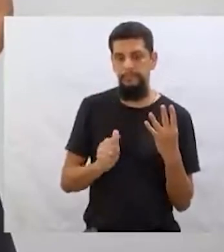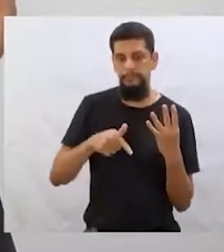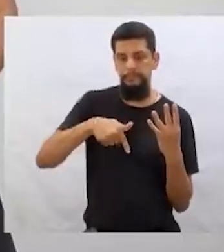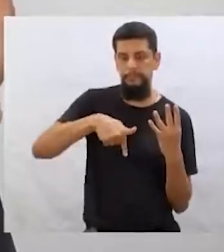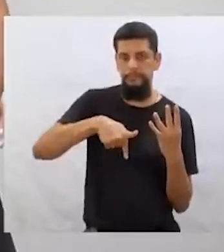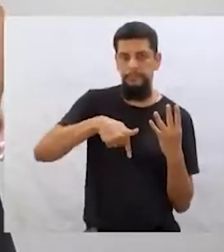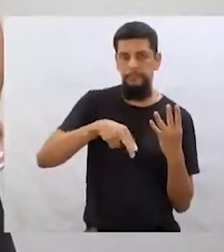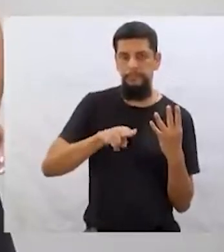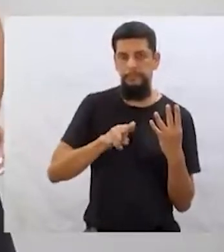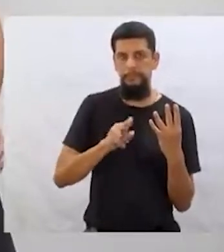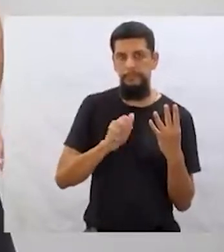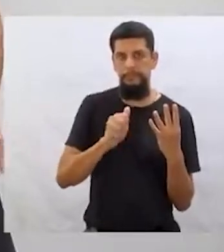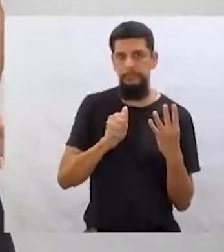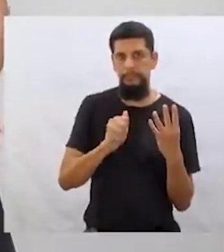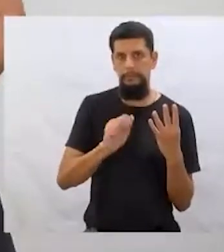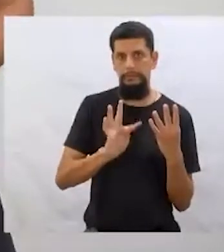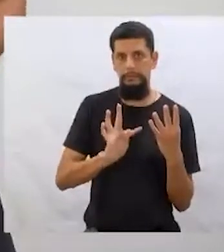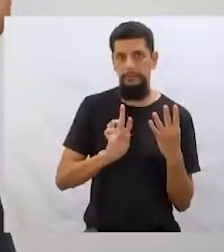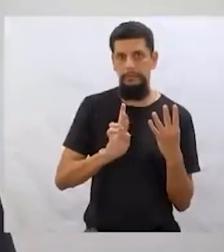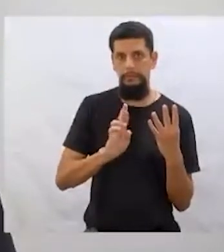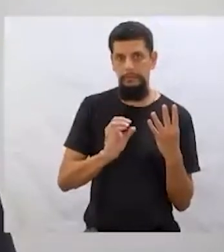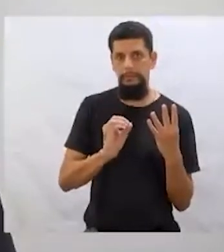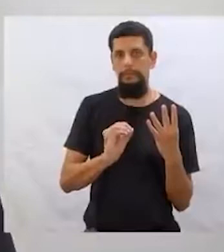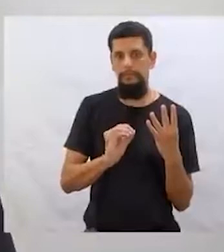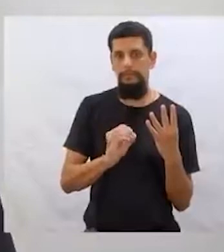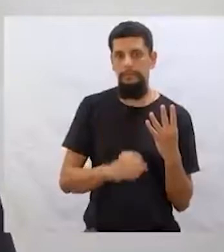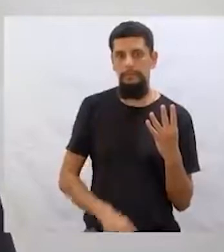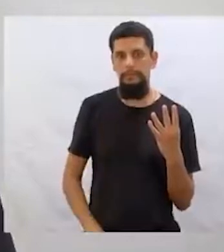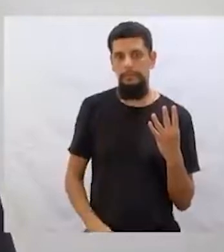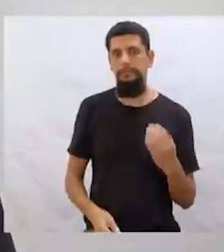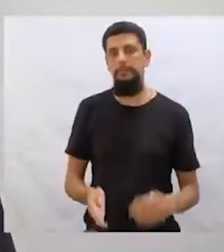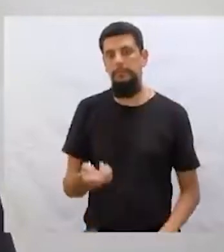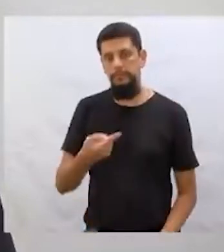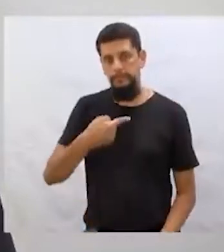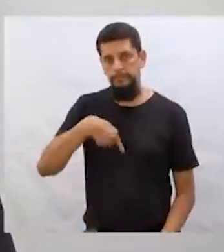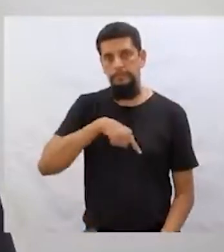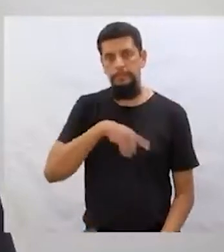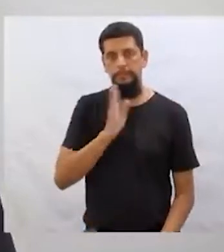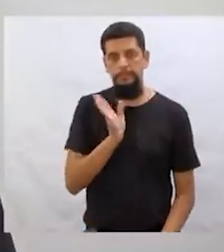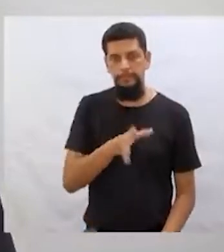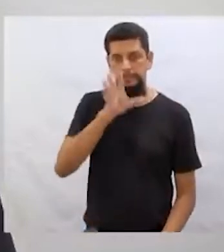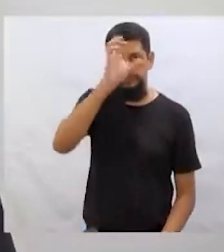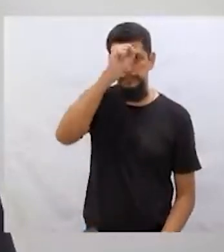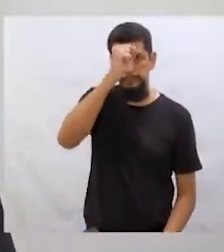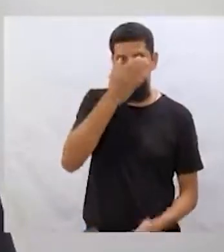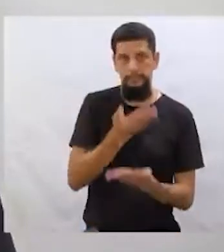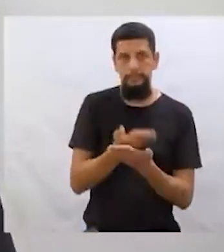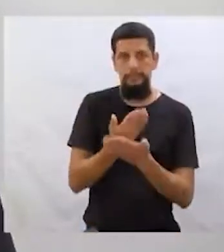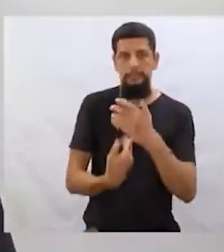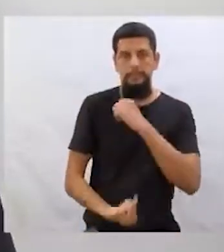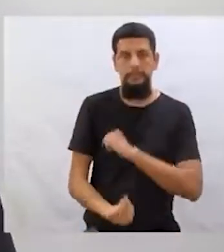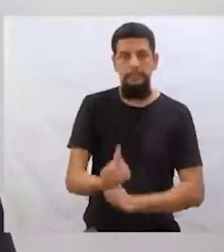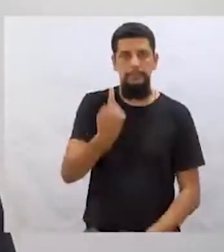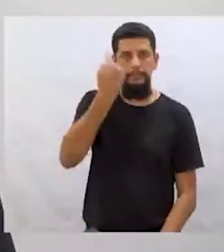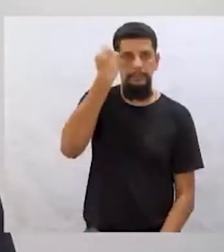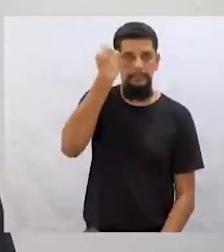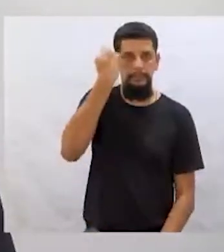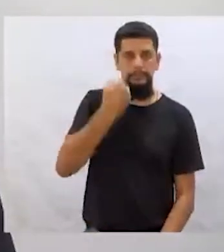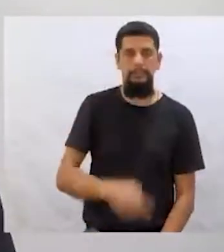4. Muito bem. Então, agora, o número 4, nós também já temos aqui, que